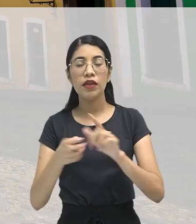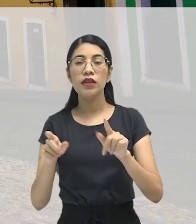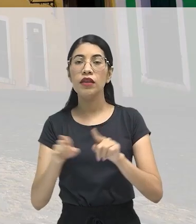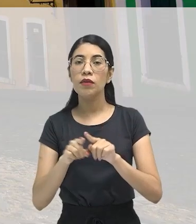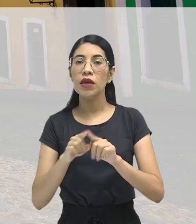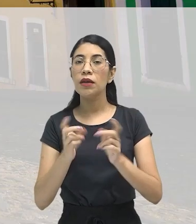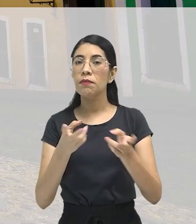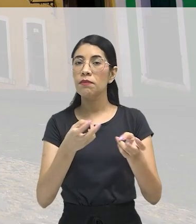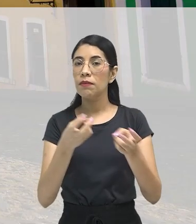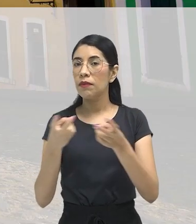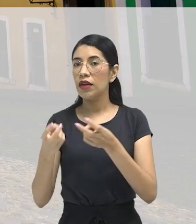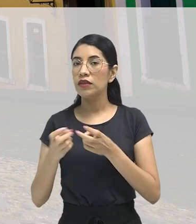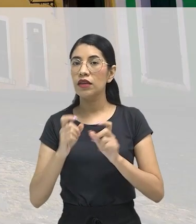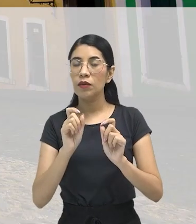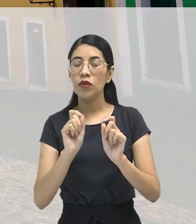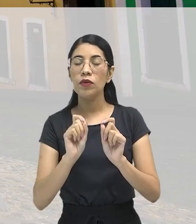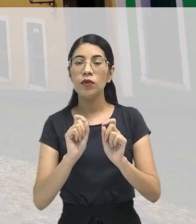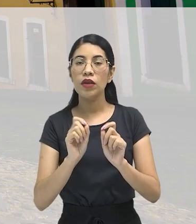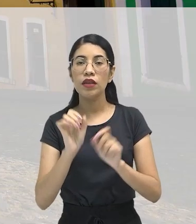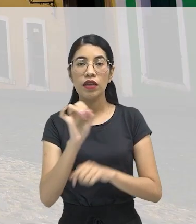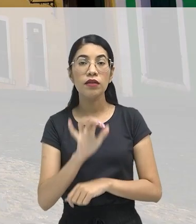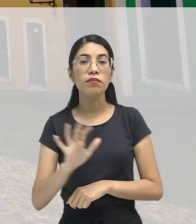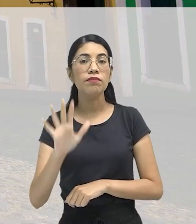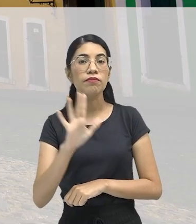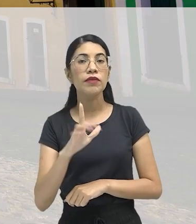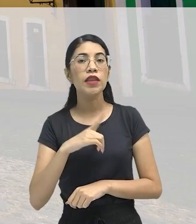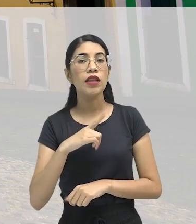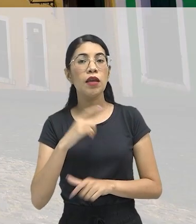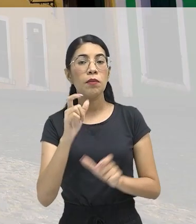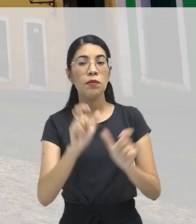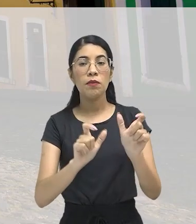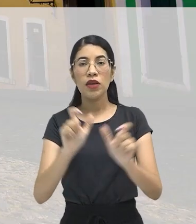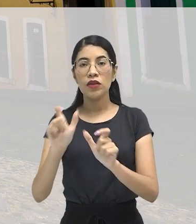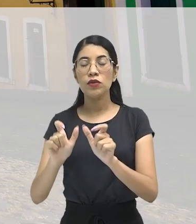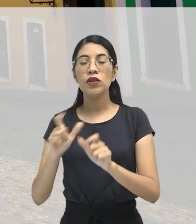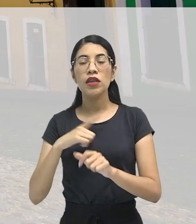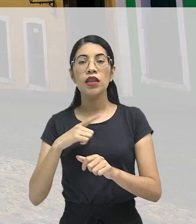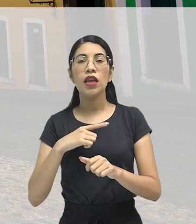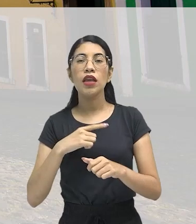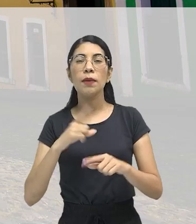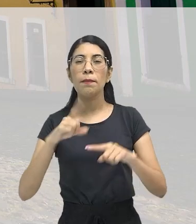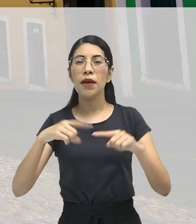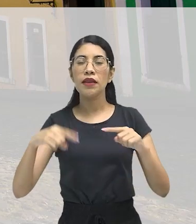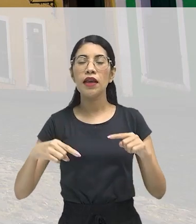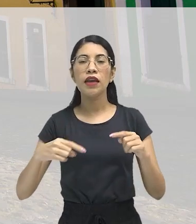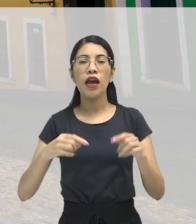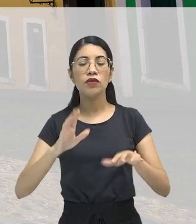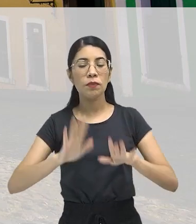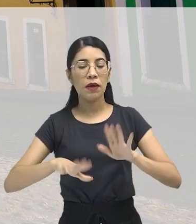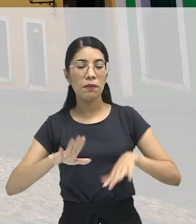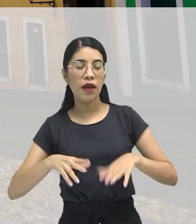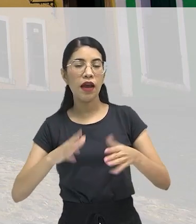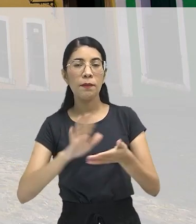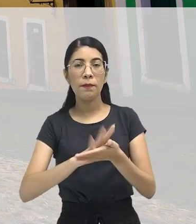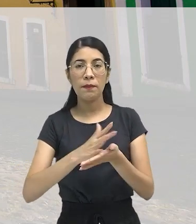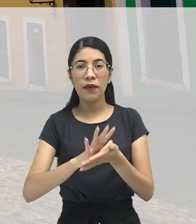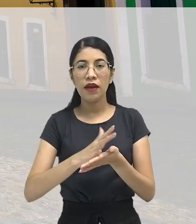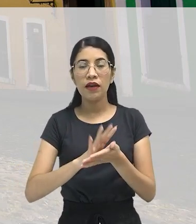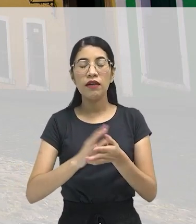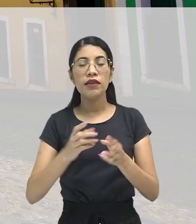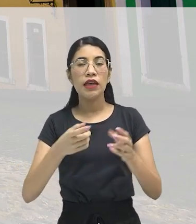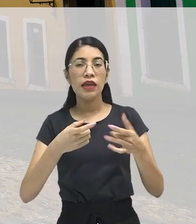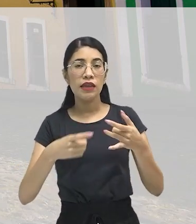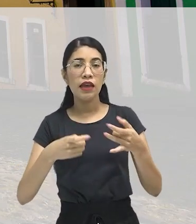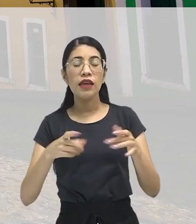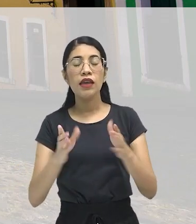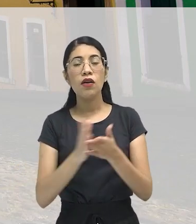gente consegue perceber também ali na imagem, ó, que tem pessoas que estão com instrumentos, ou seja, estão tocando. Lógico que outras